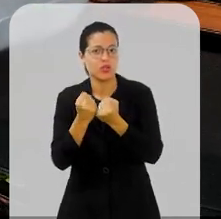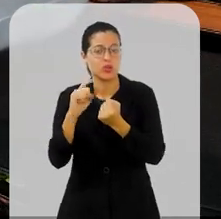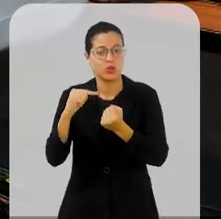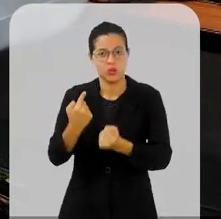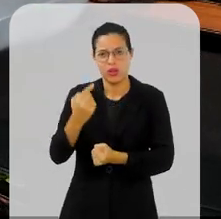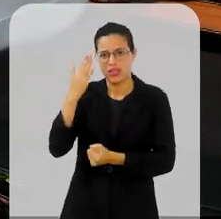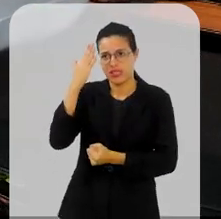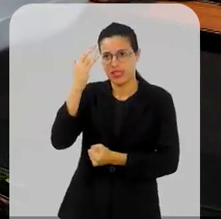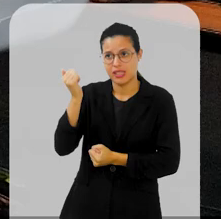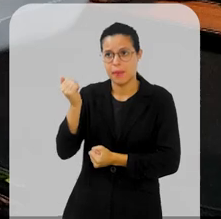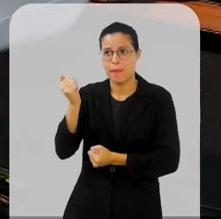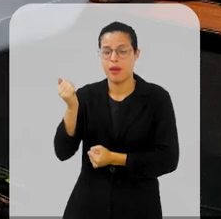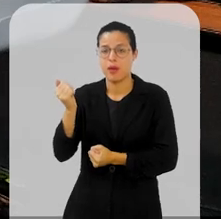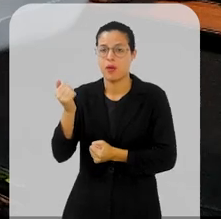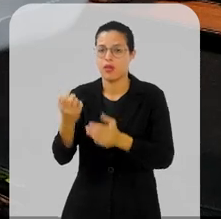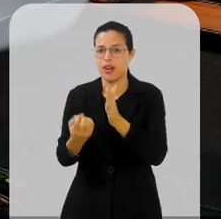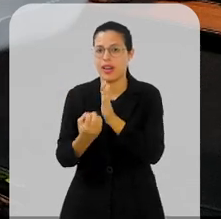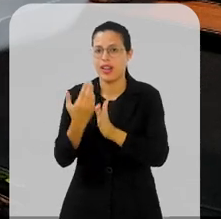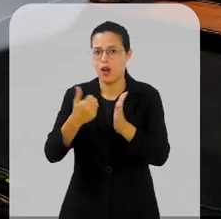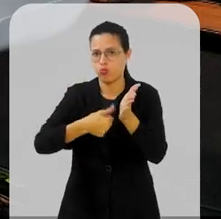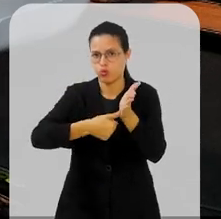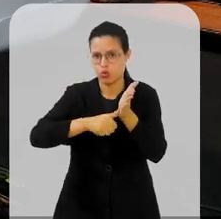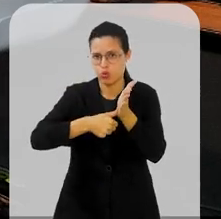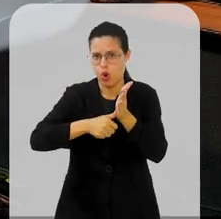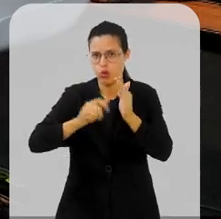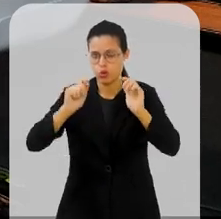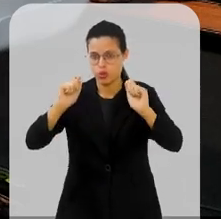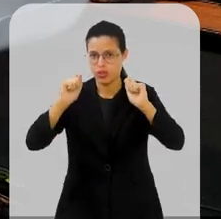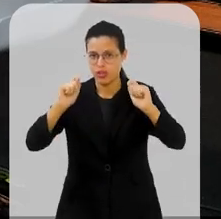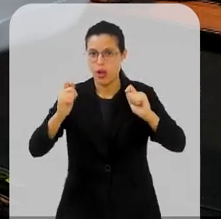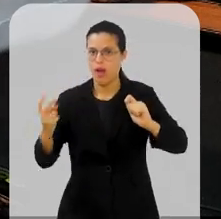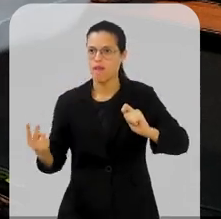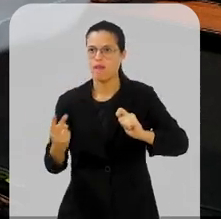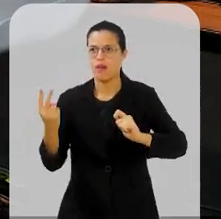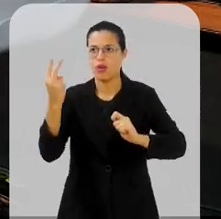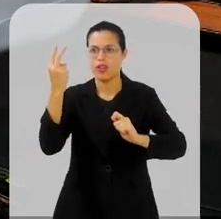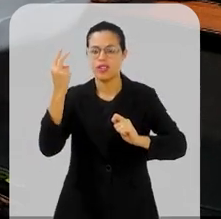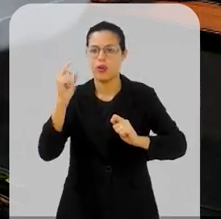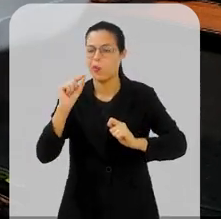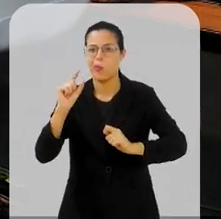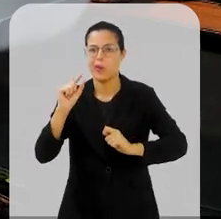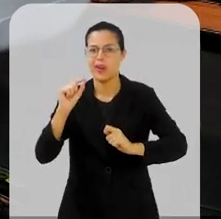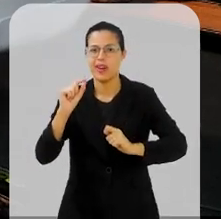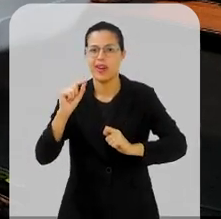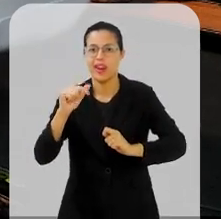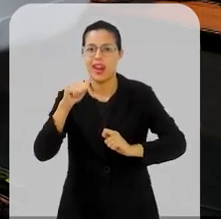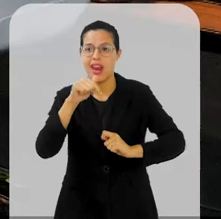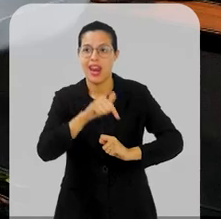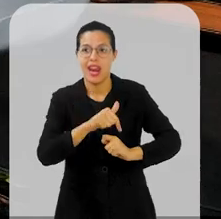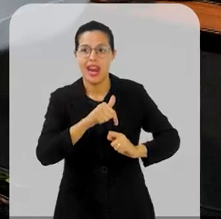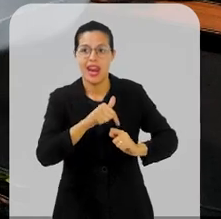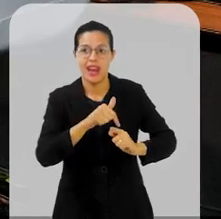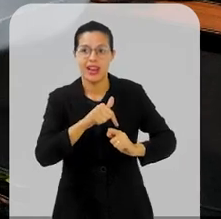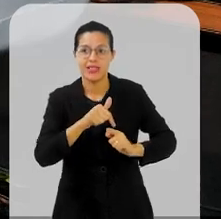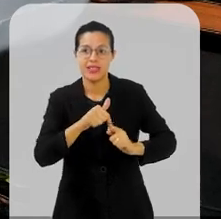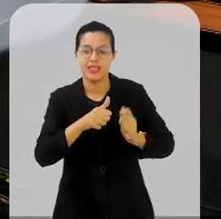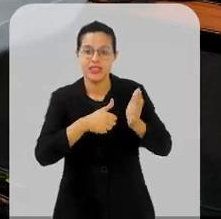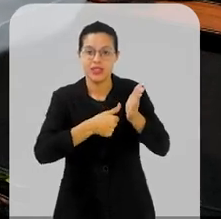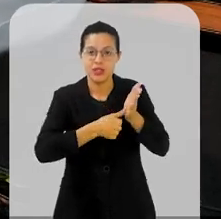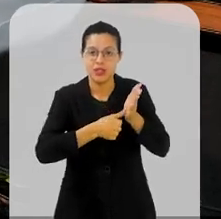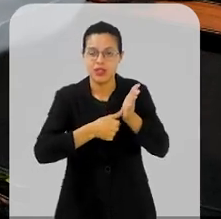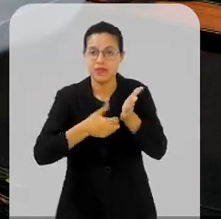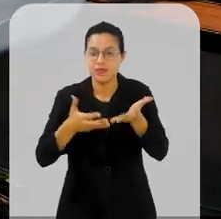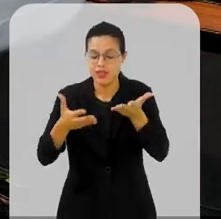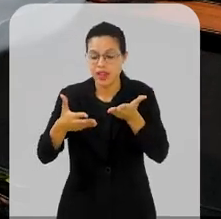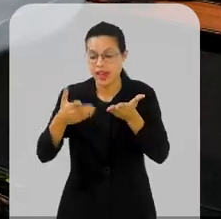gente sabe que desde que se inventou o sócio-torcedor, a valorização é levar este torcedor para